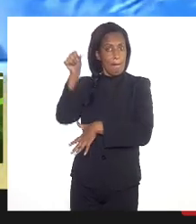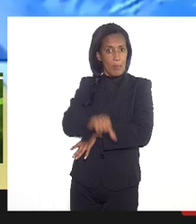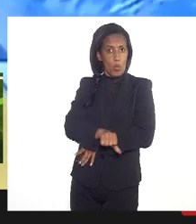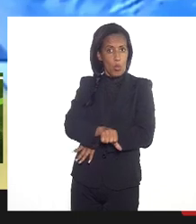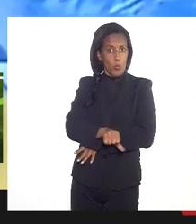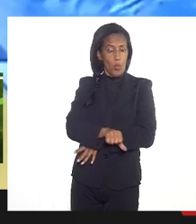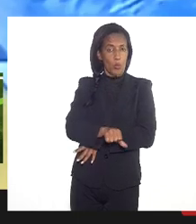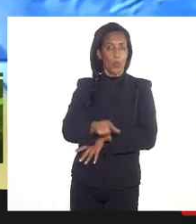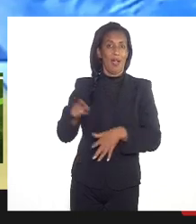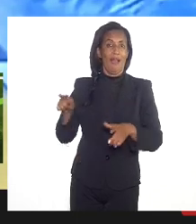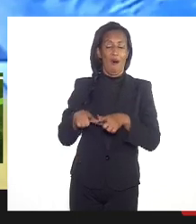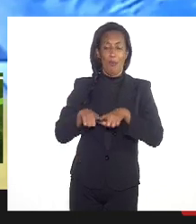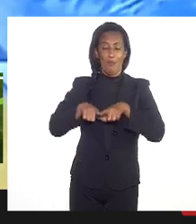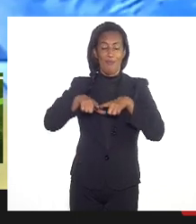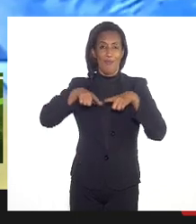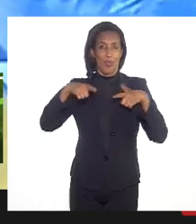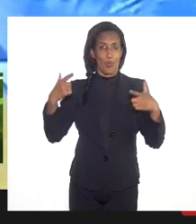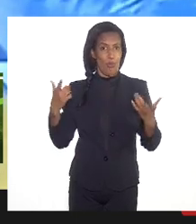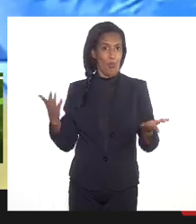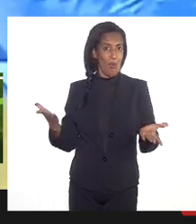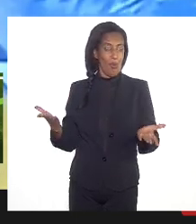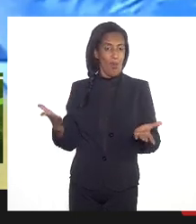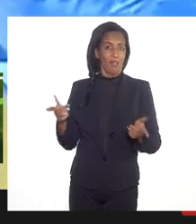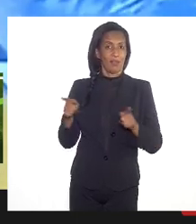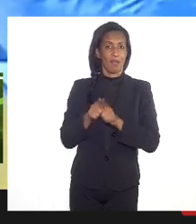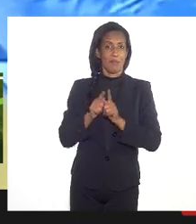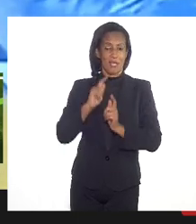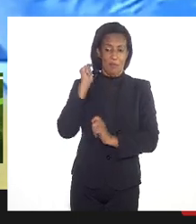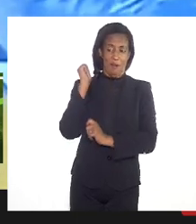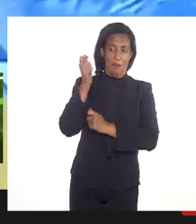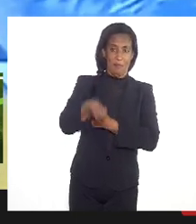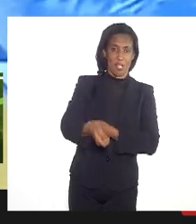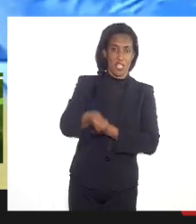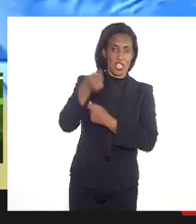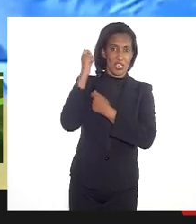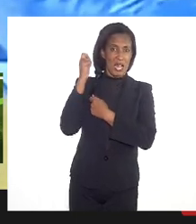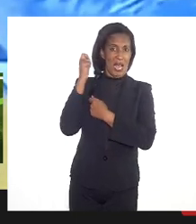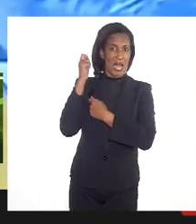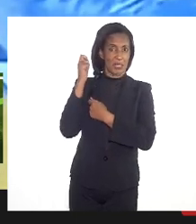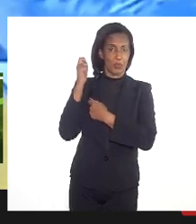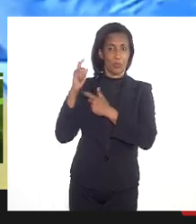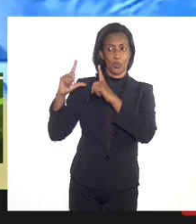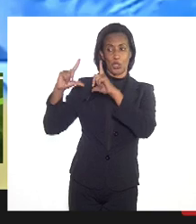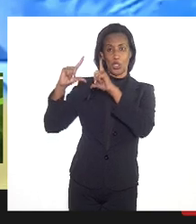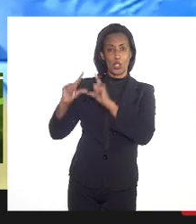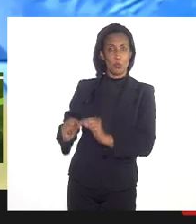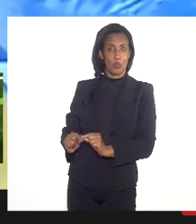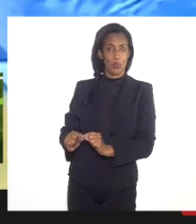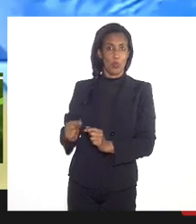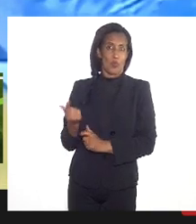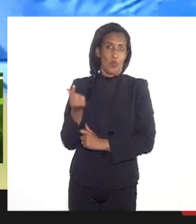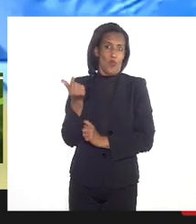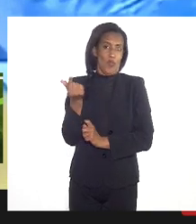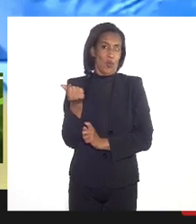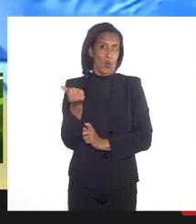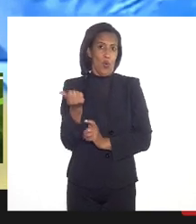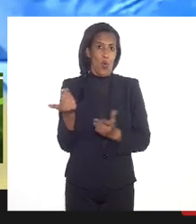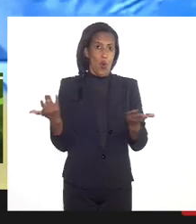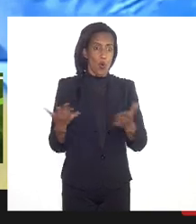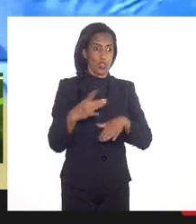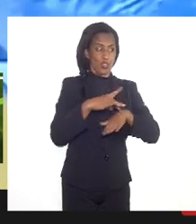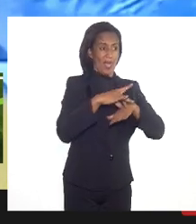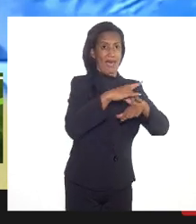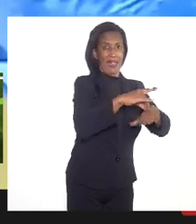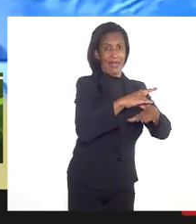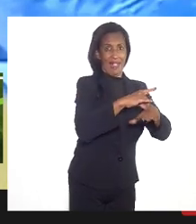da miserabilidade, nosso pescado ele não agregou valor, pelo contrário, nós hoje vemos que a carne ela dobrou de preço,